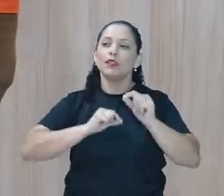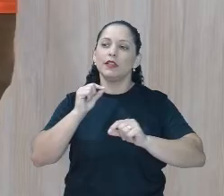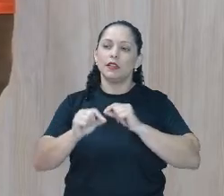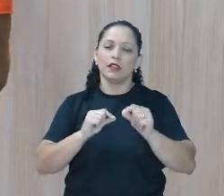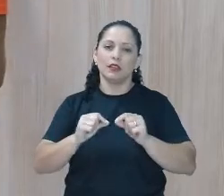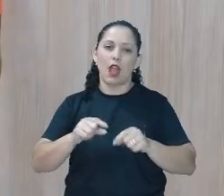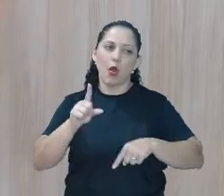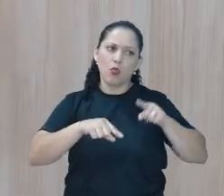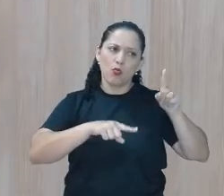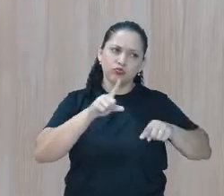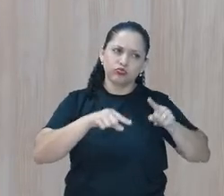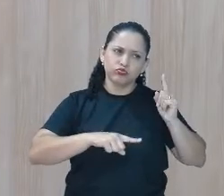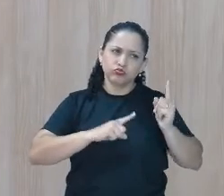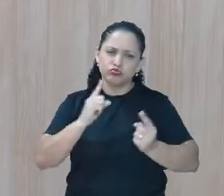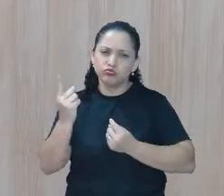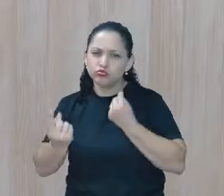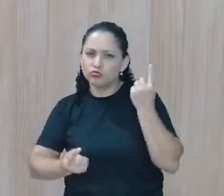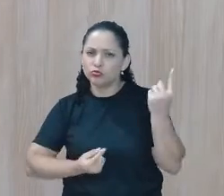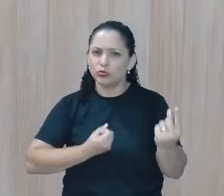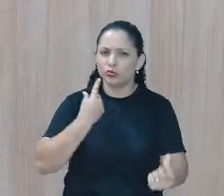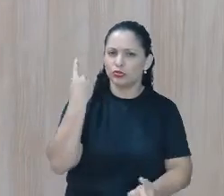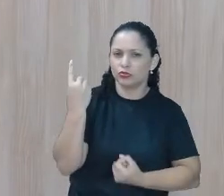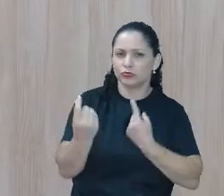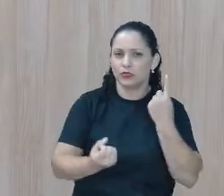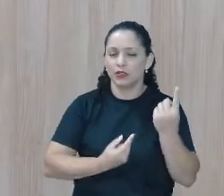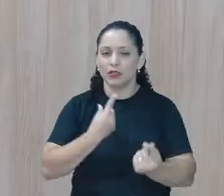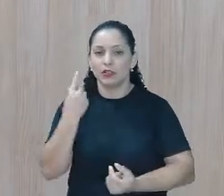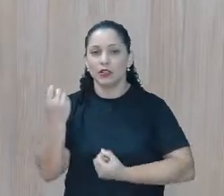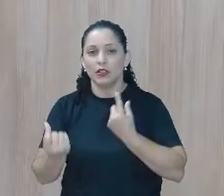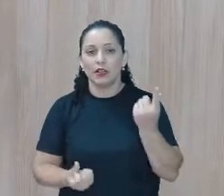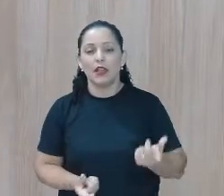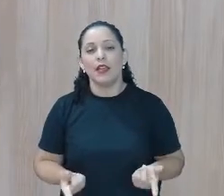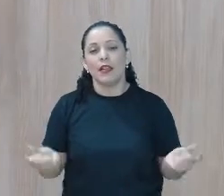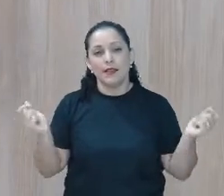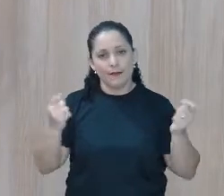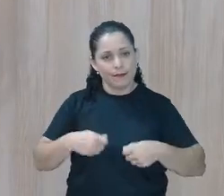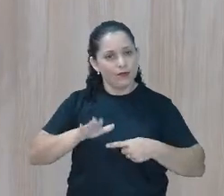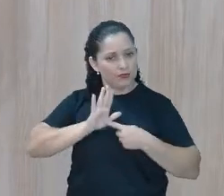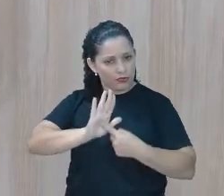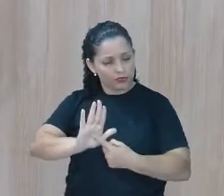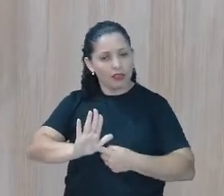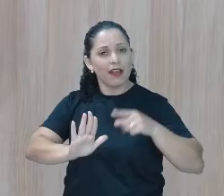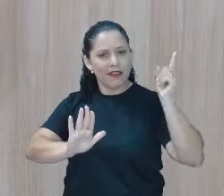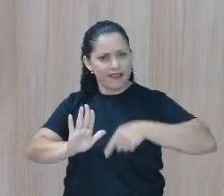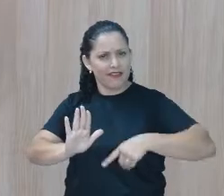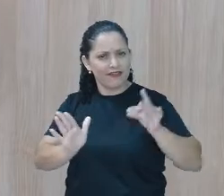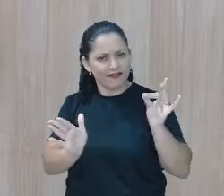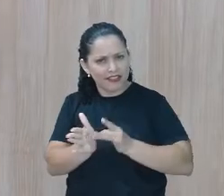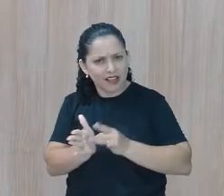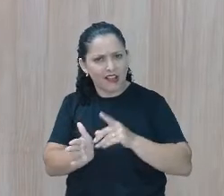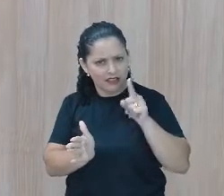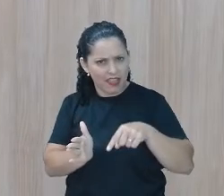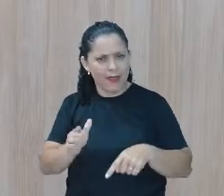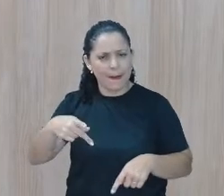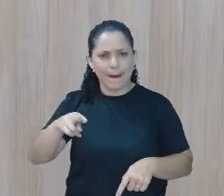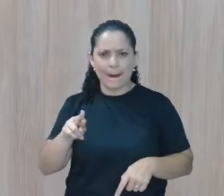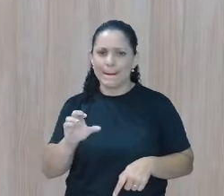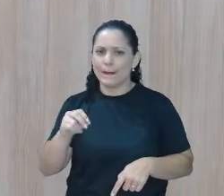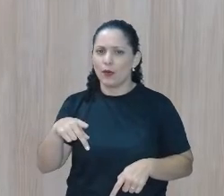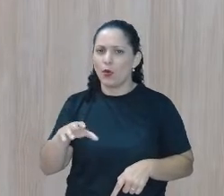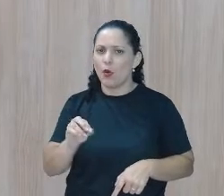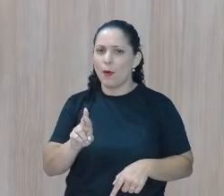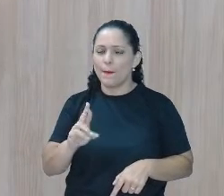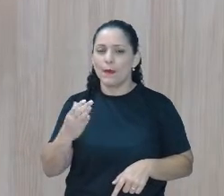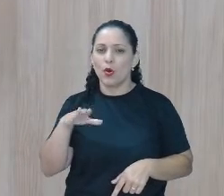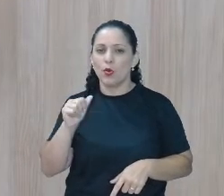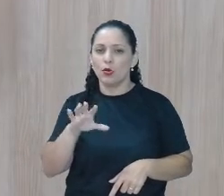algumas proporções que aparecem para a gente realmente representam uma proporção, tá? Se a gente vê aí uma